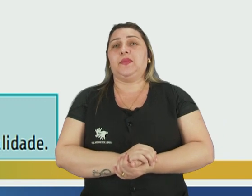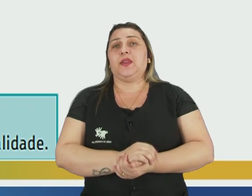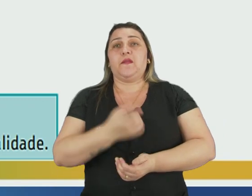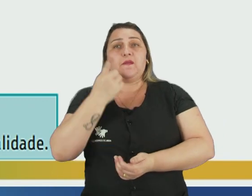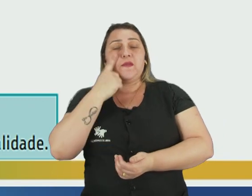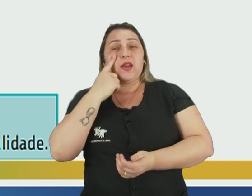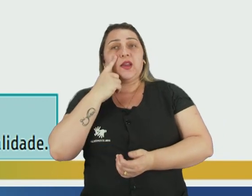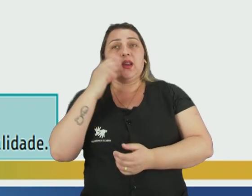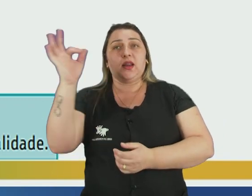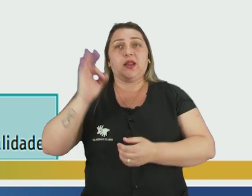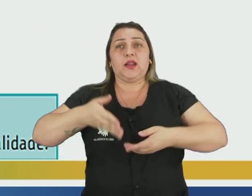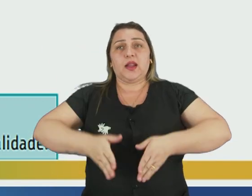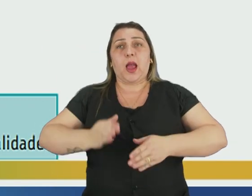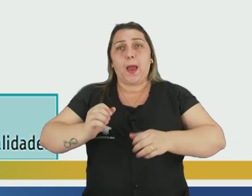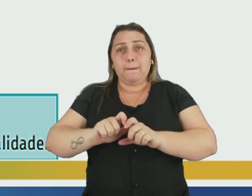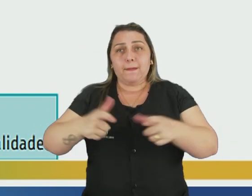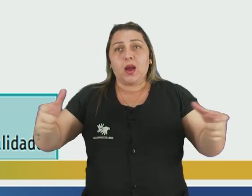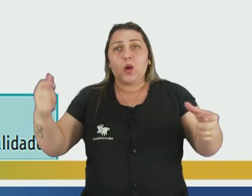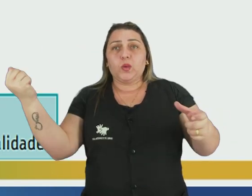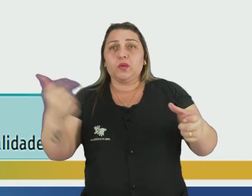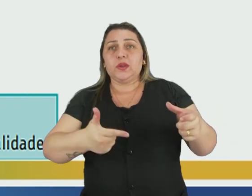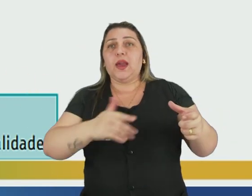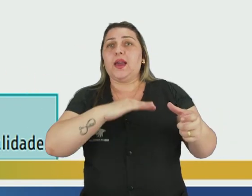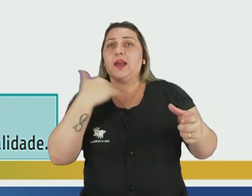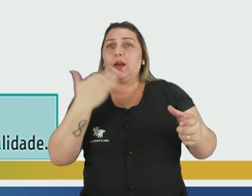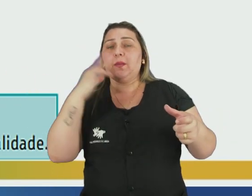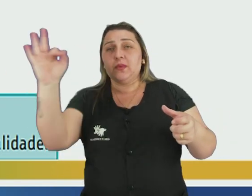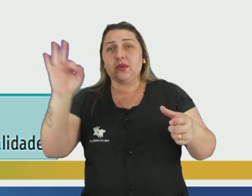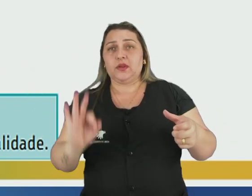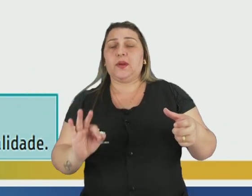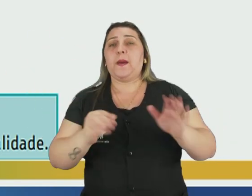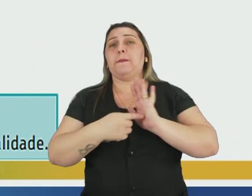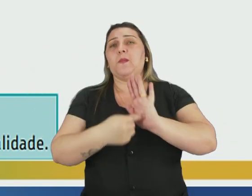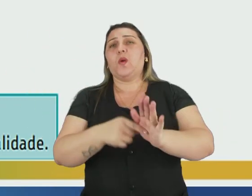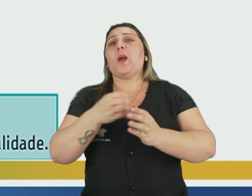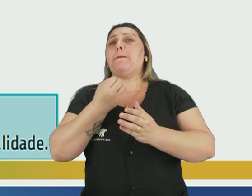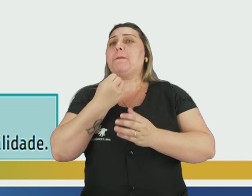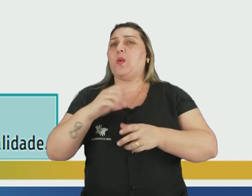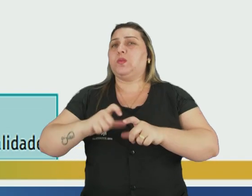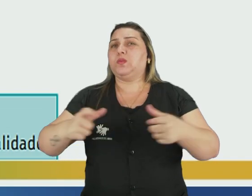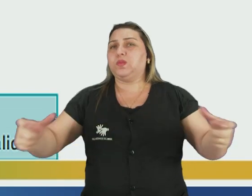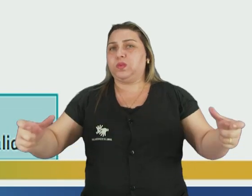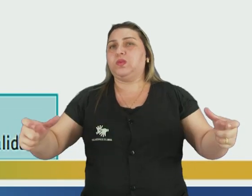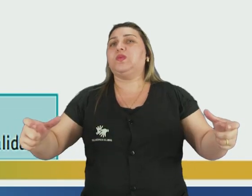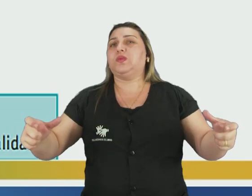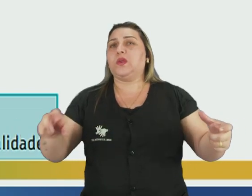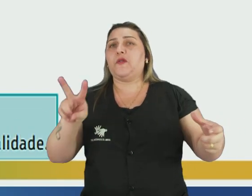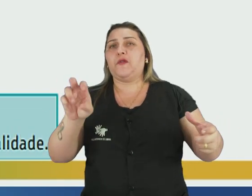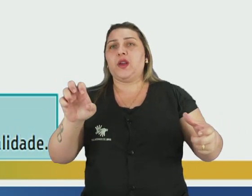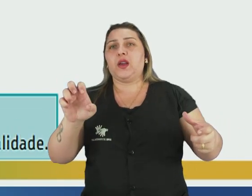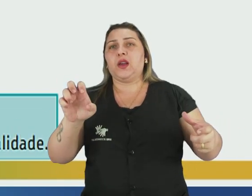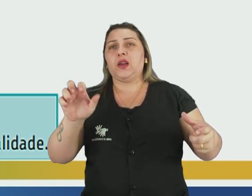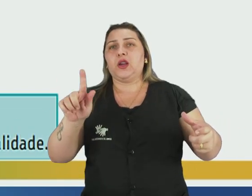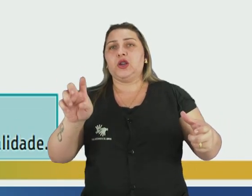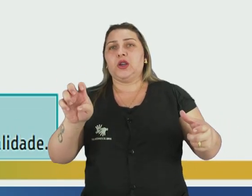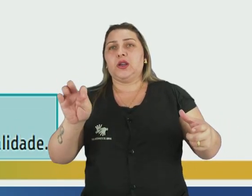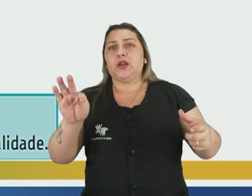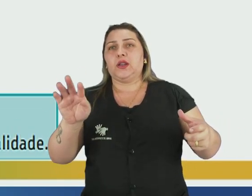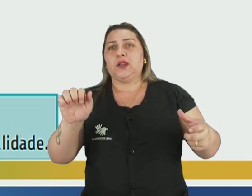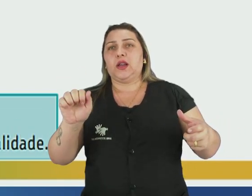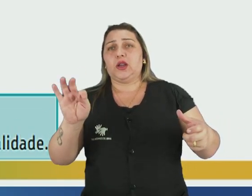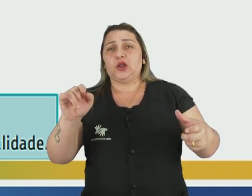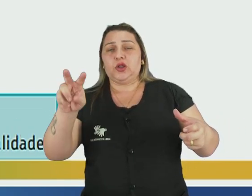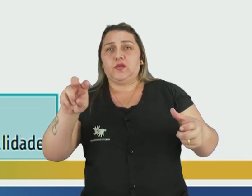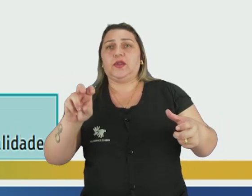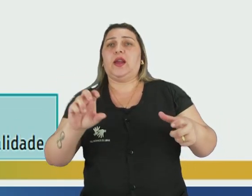de natalidade é maior do que a taxa de mortalidade. Isso indica o quê? Um bom crescimento vegetativo, ou seja, está nascendo